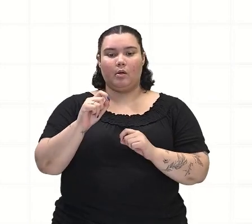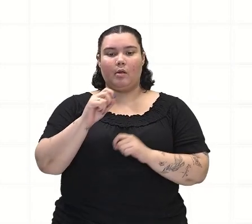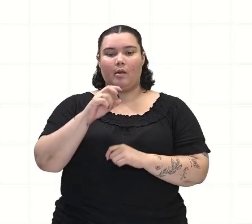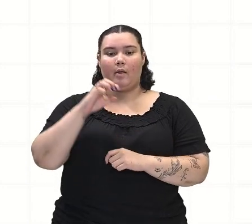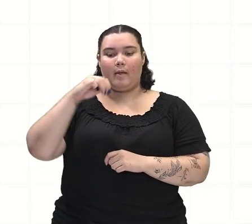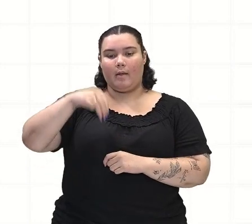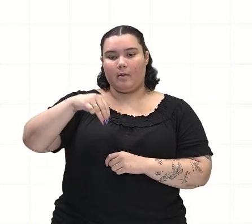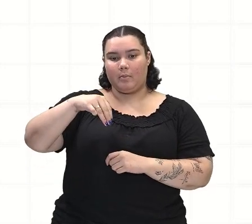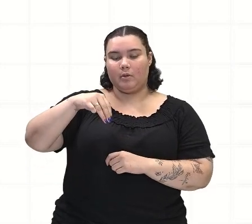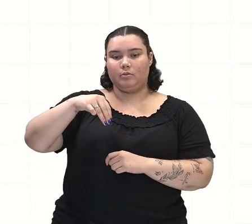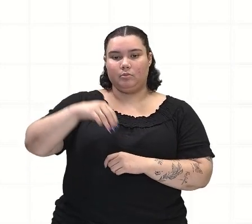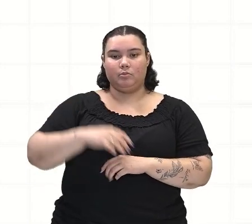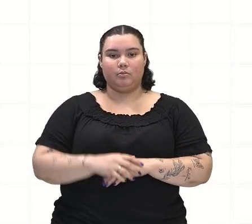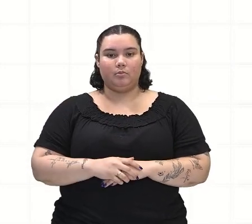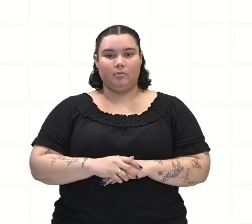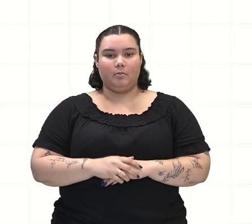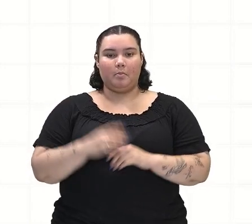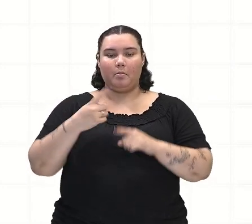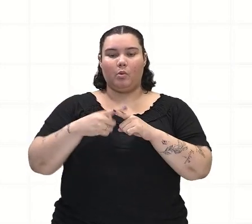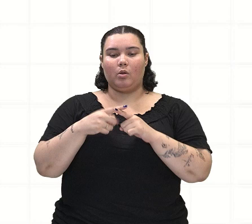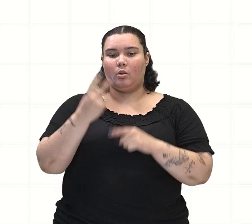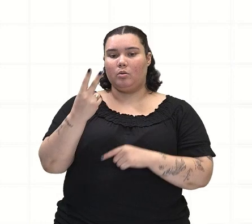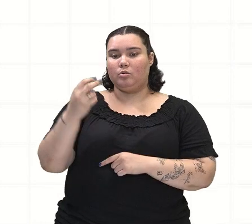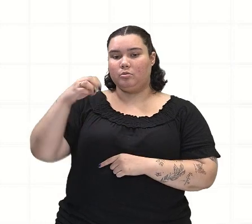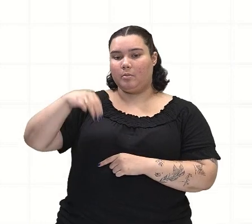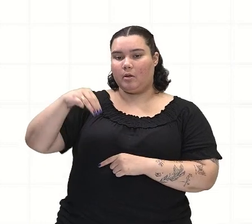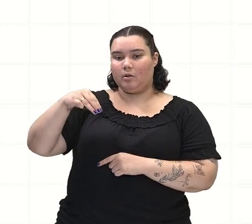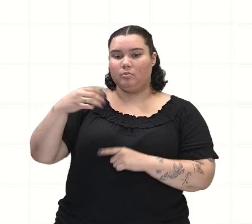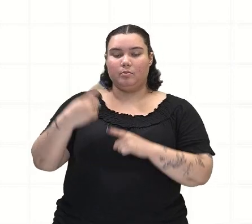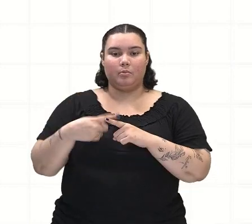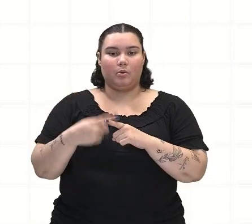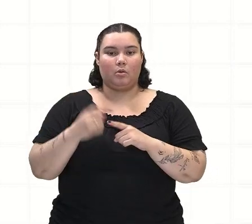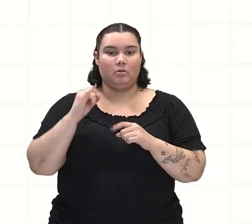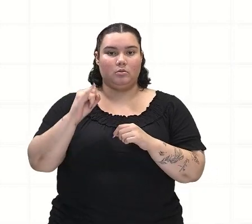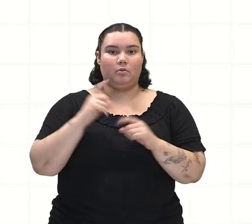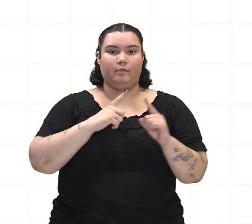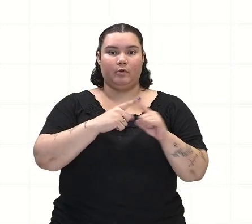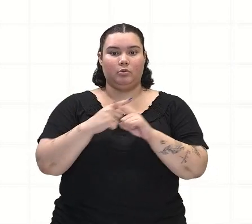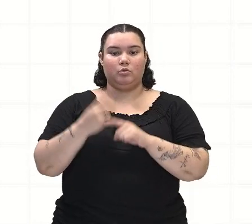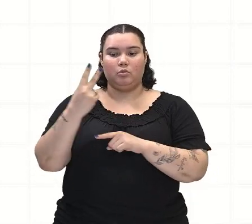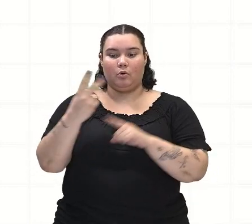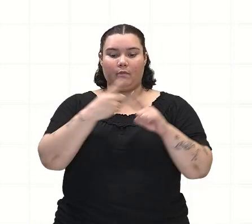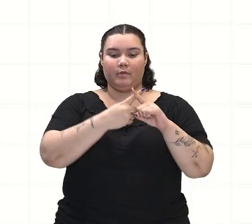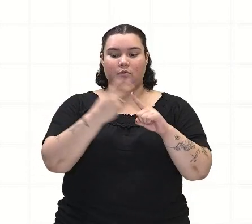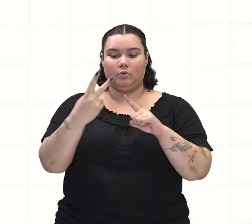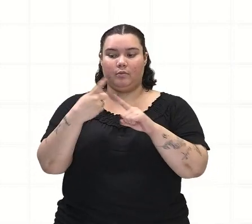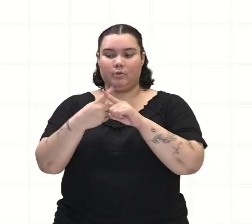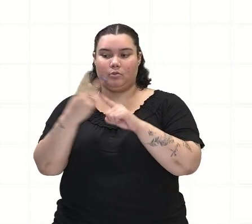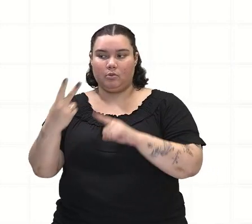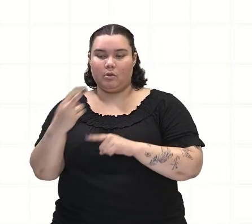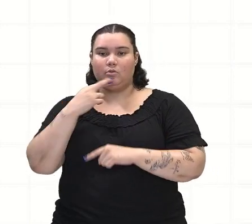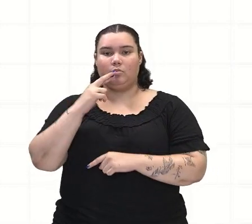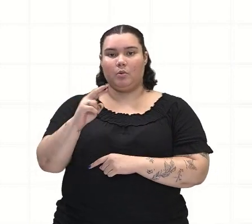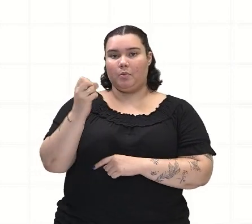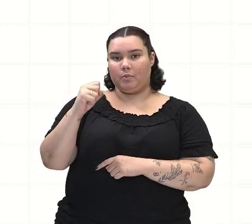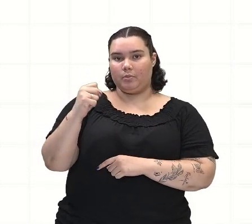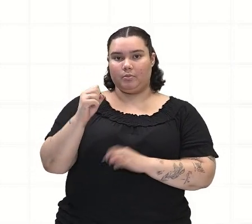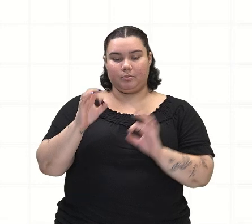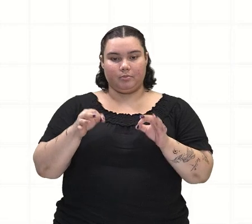de medida em metro, né? Por que é 2 metros? Porque se eu multiplicar 2 vezes 2 vezes 2, vai dar o 8,